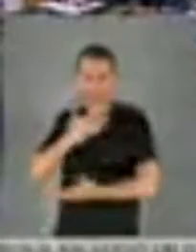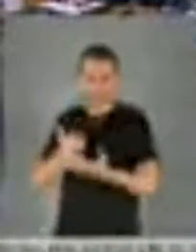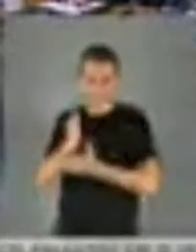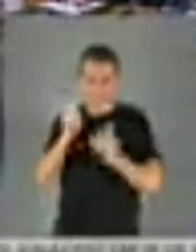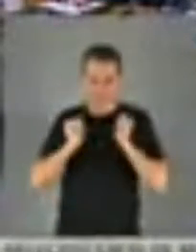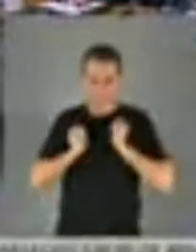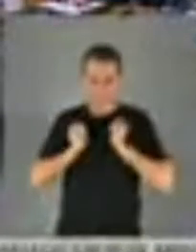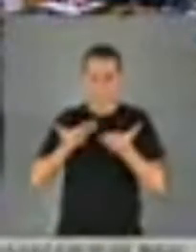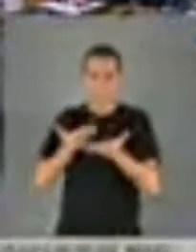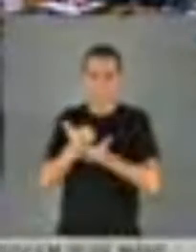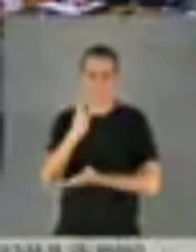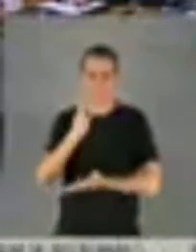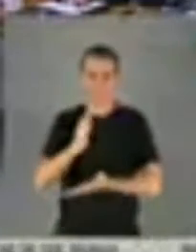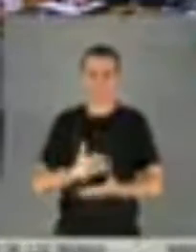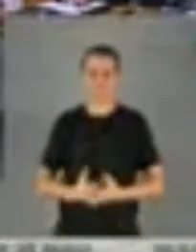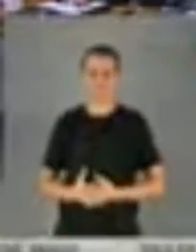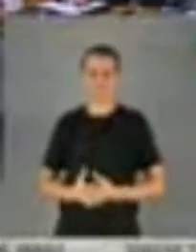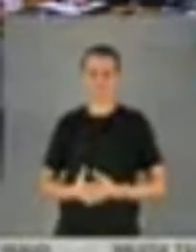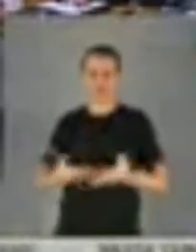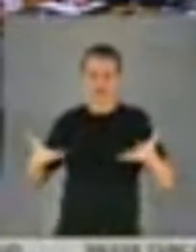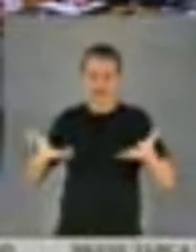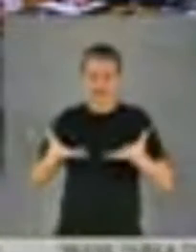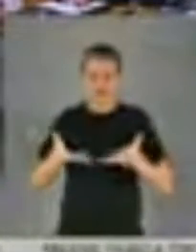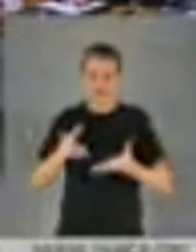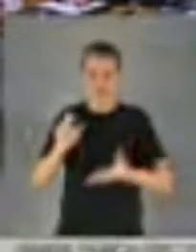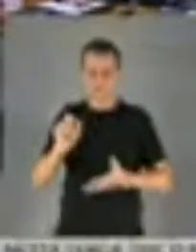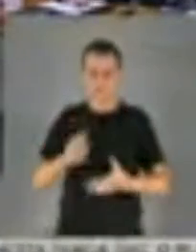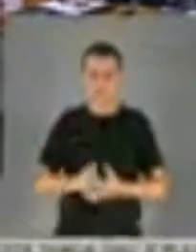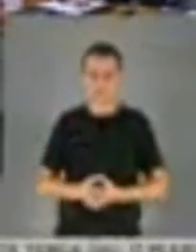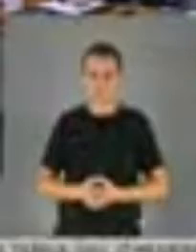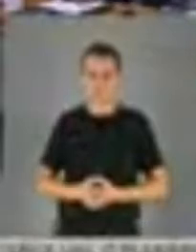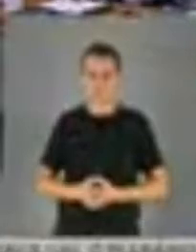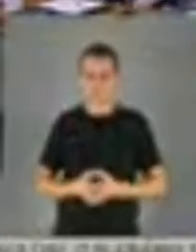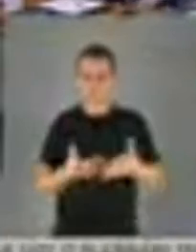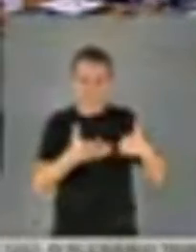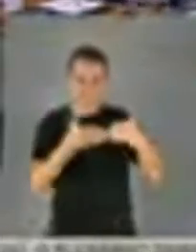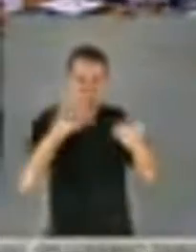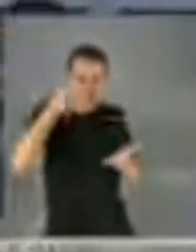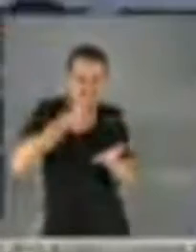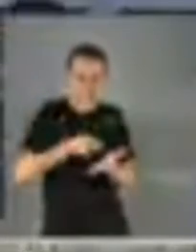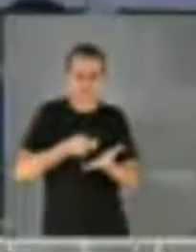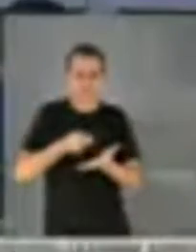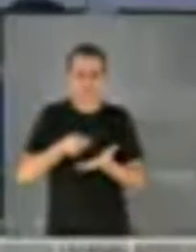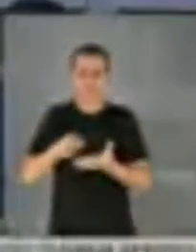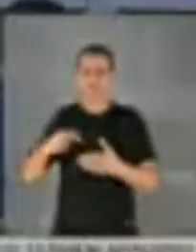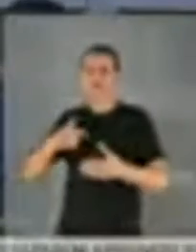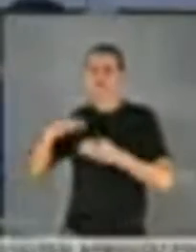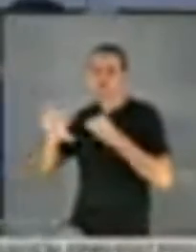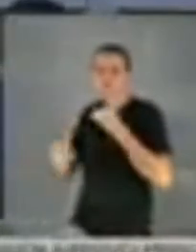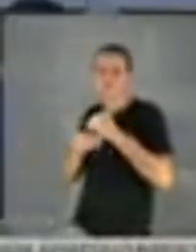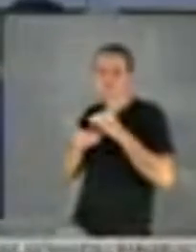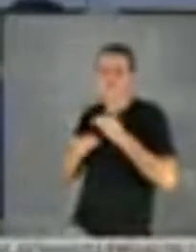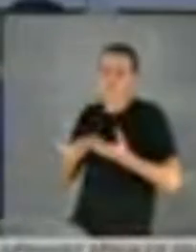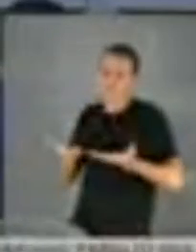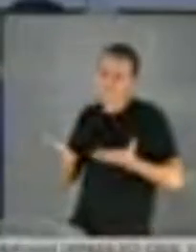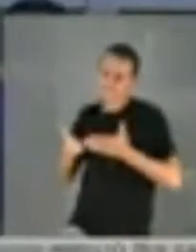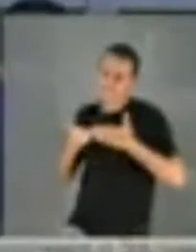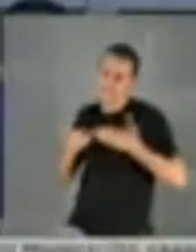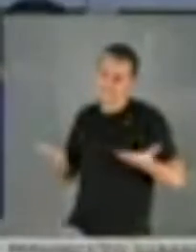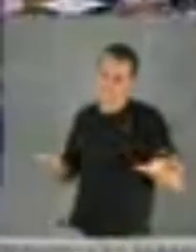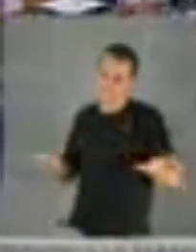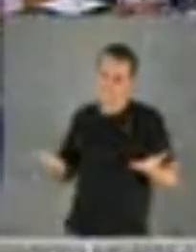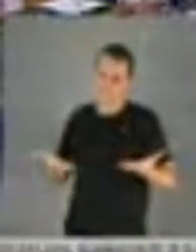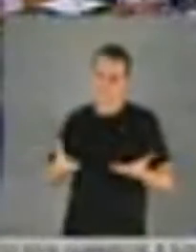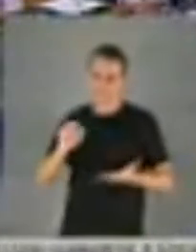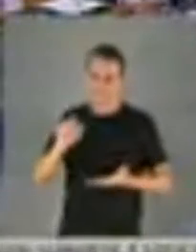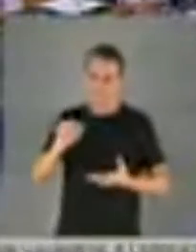estão. Aprovado. Agora... Pela ordem, presidente. Deixa eu concluir aqui, amigo. Tá, mas... Não está nos